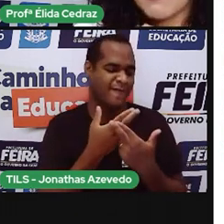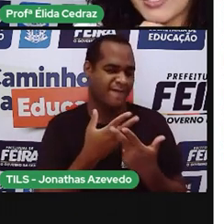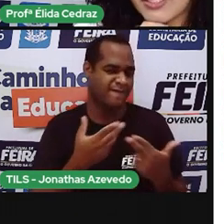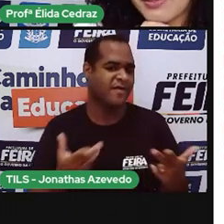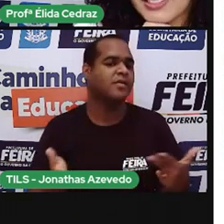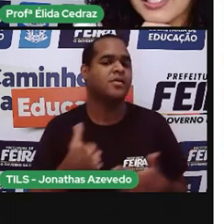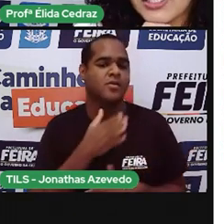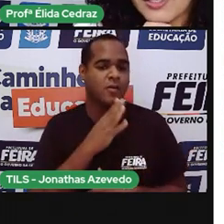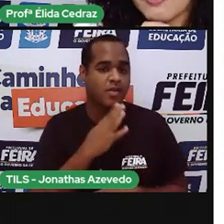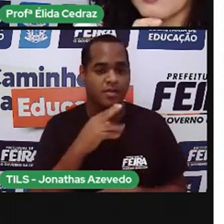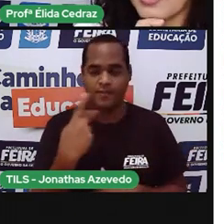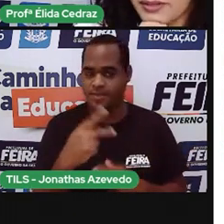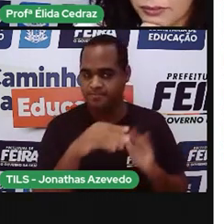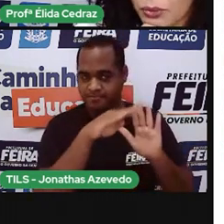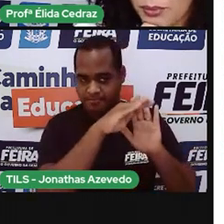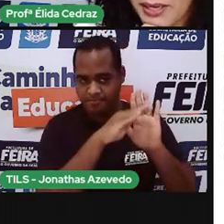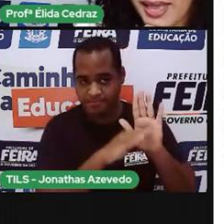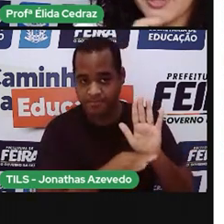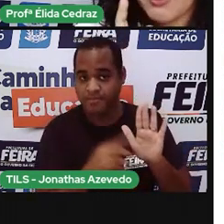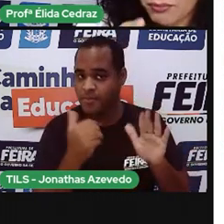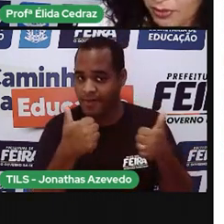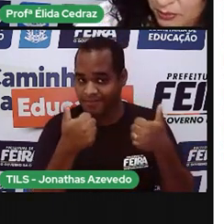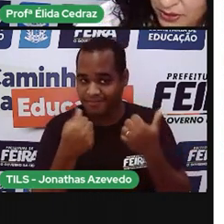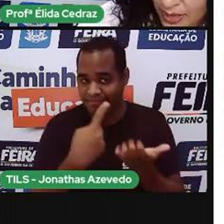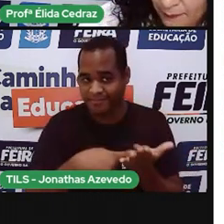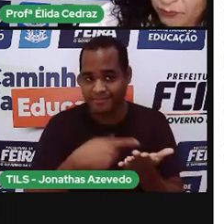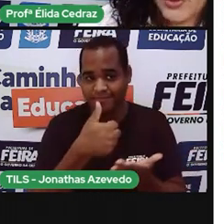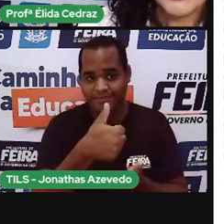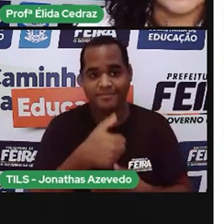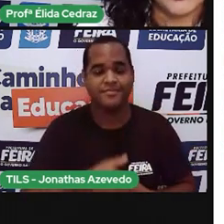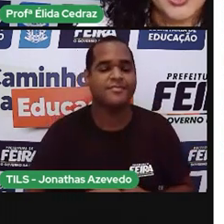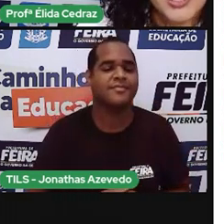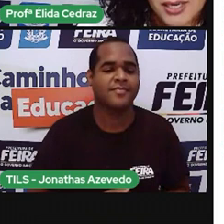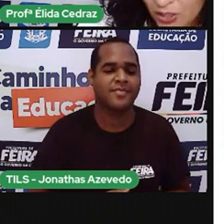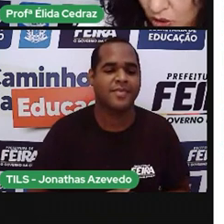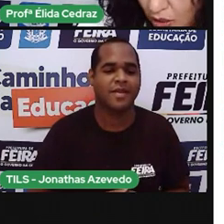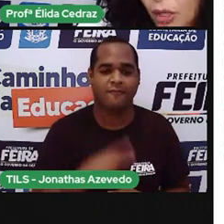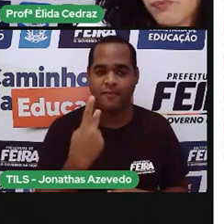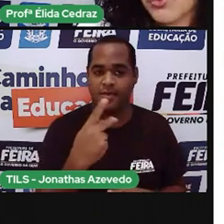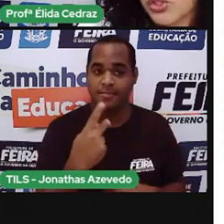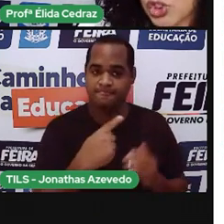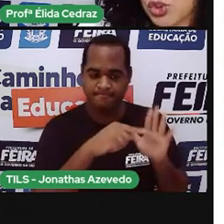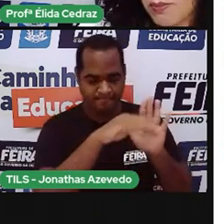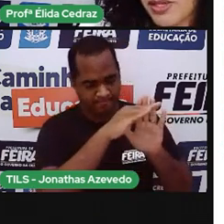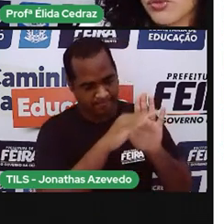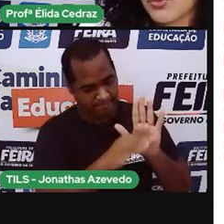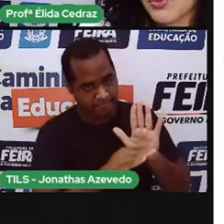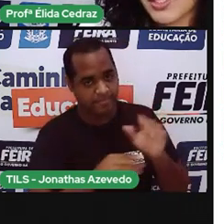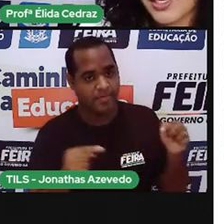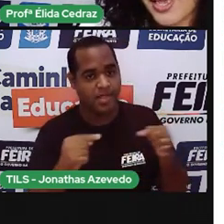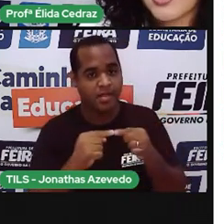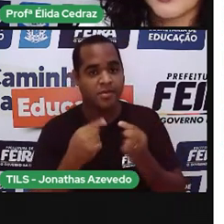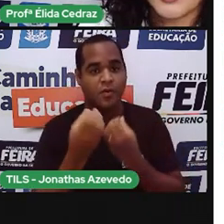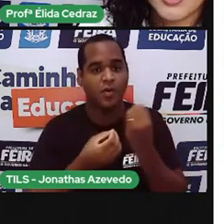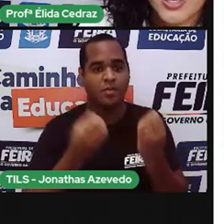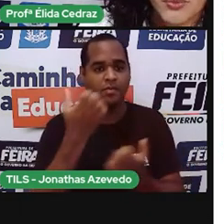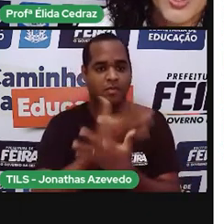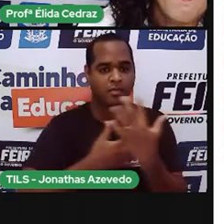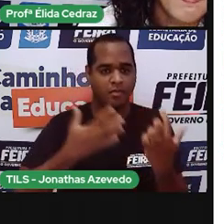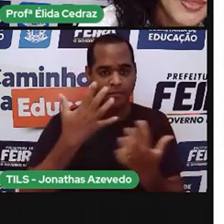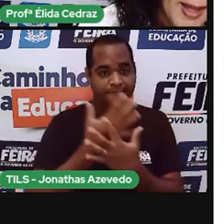você vai fazer uma lista combinado vamos lá até a nossa lista nos instrumentos musicais